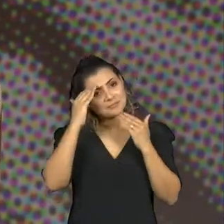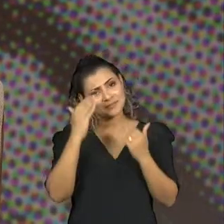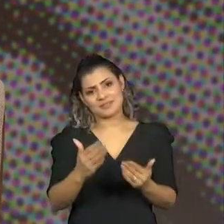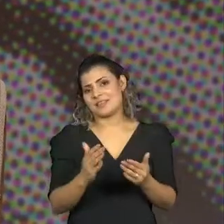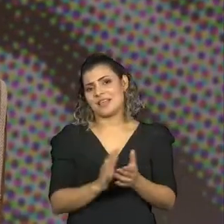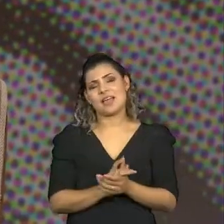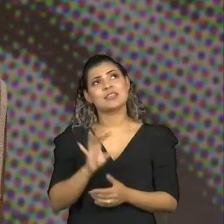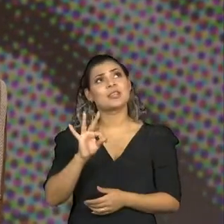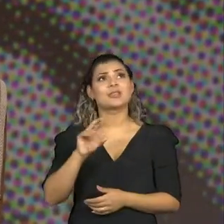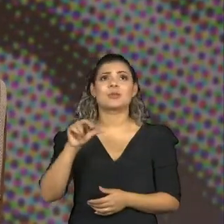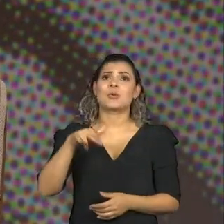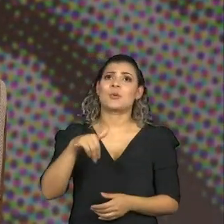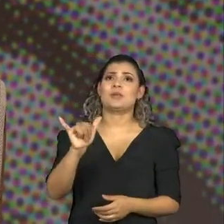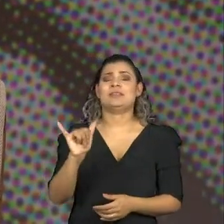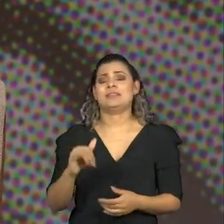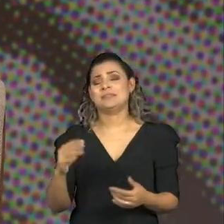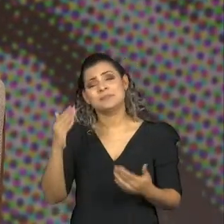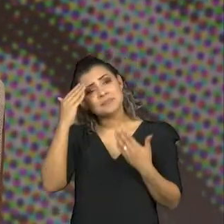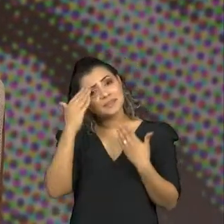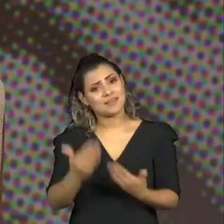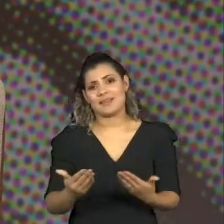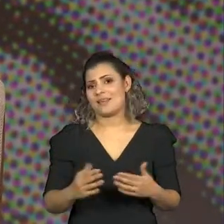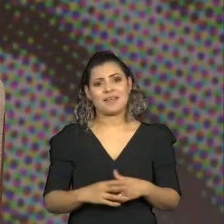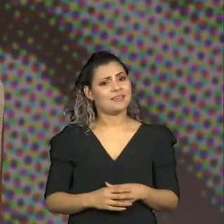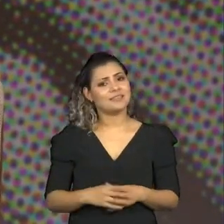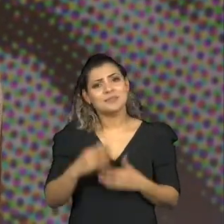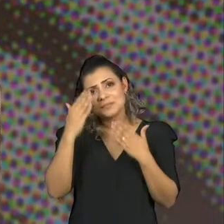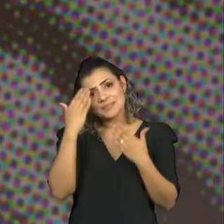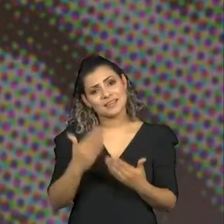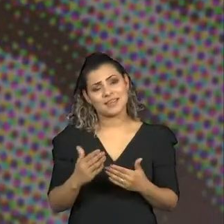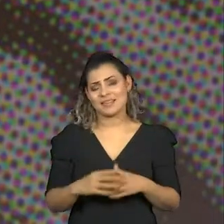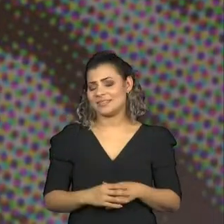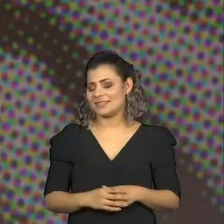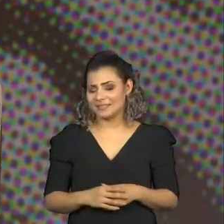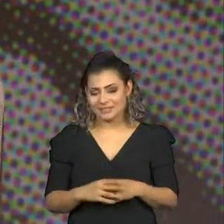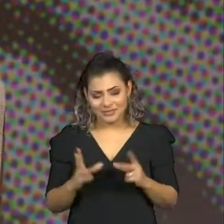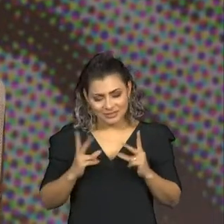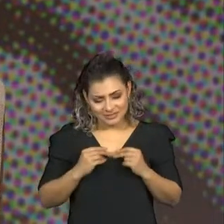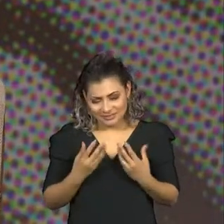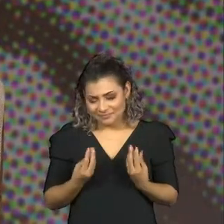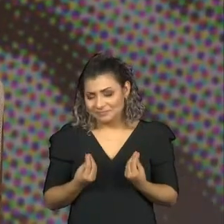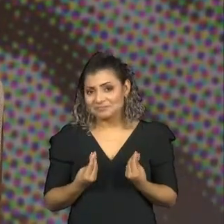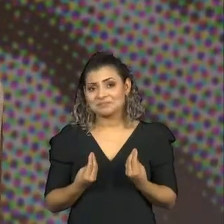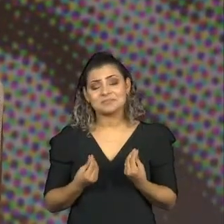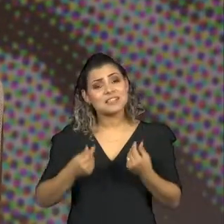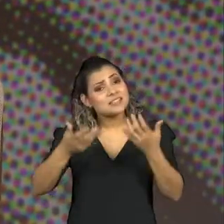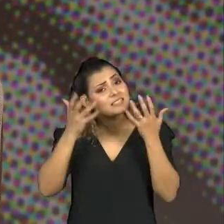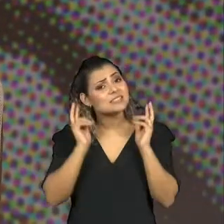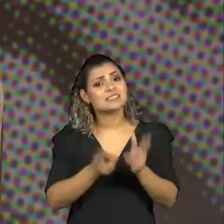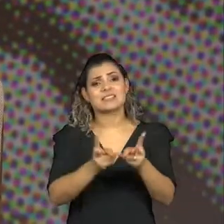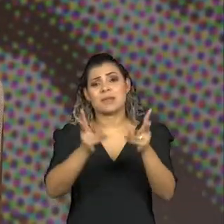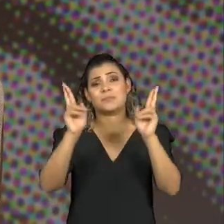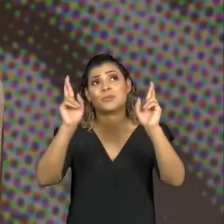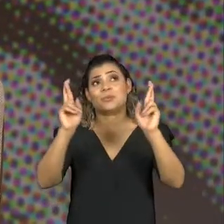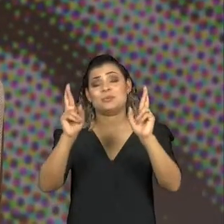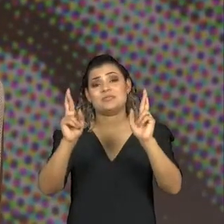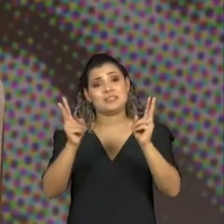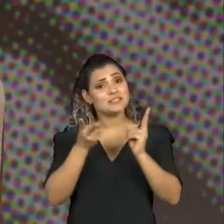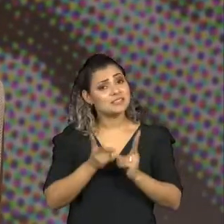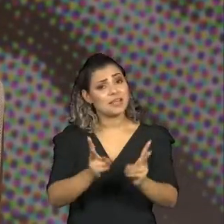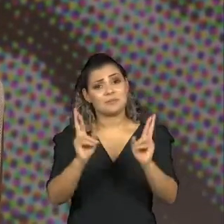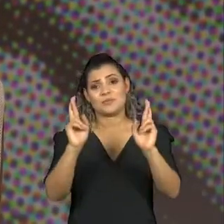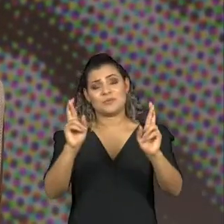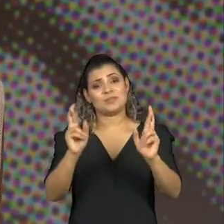Obrigada, Tony, querido. Obrigada, querido. Você não sabe. Aqui estou sempre na torcida da gente se encontrar de